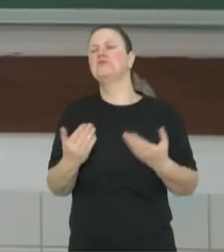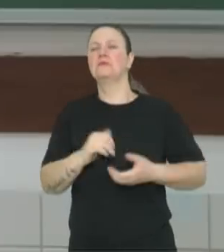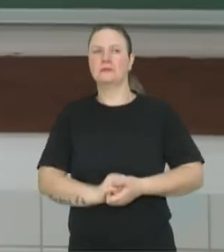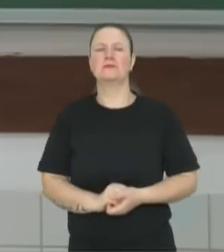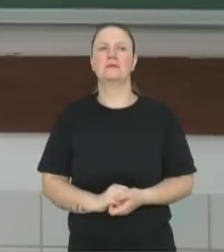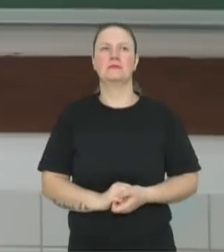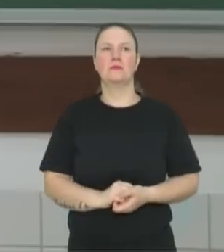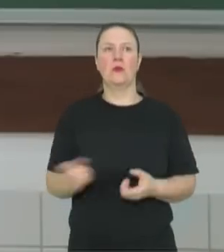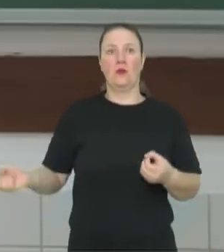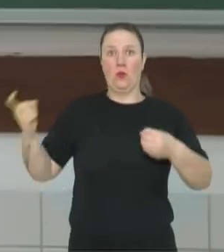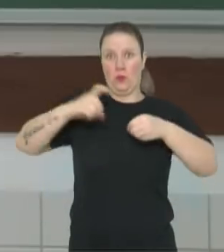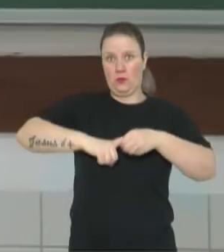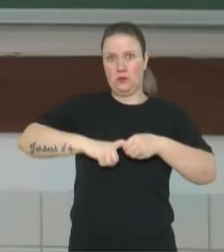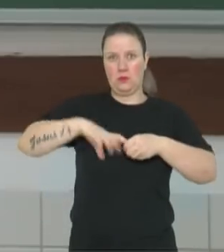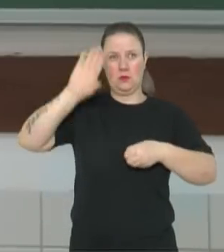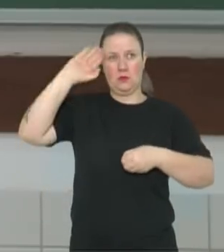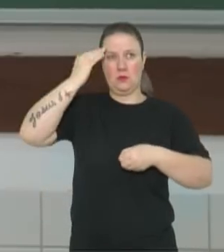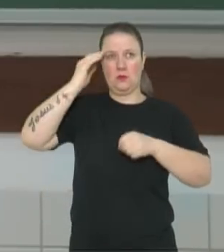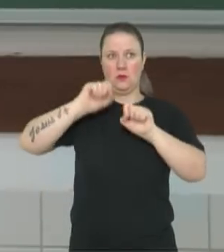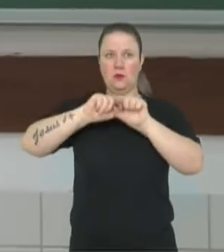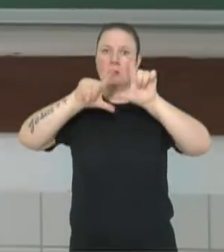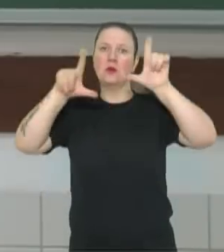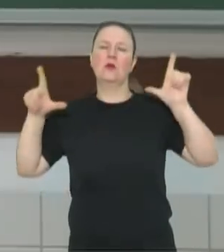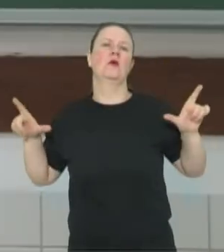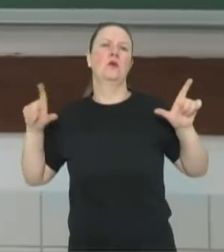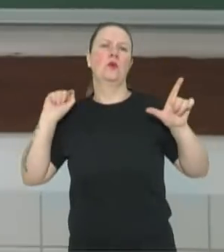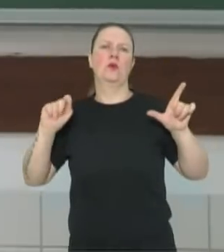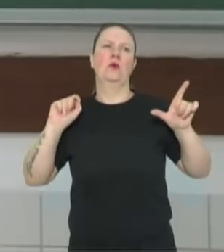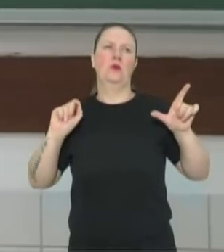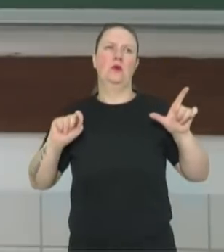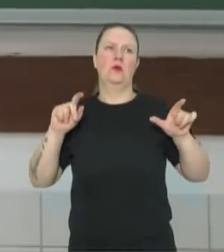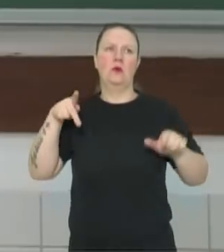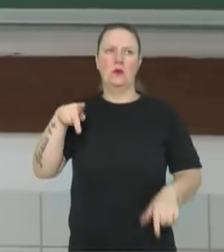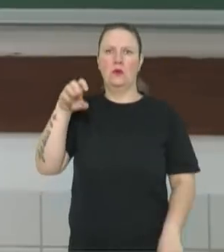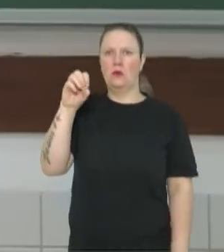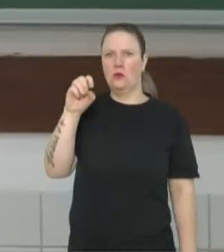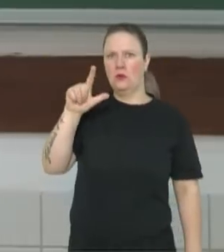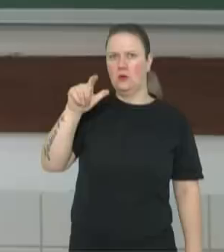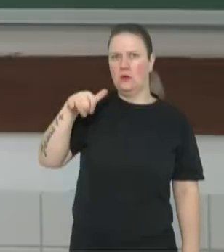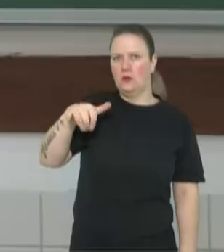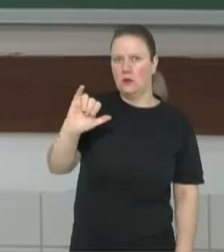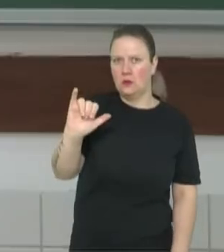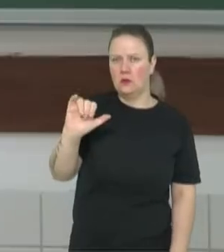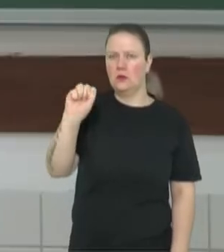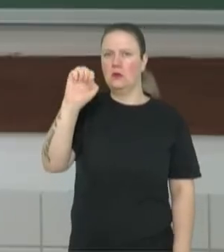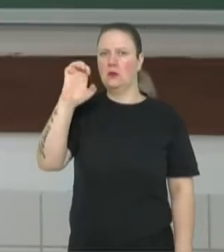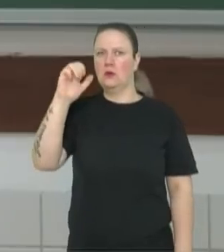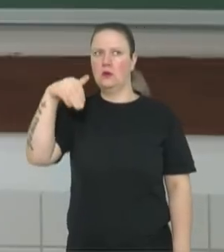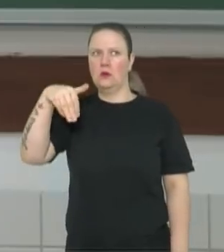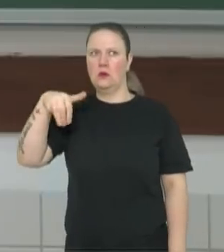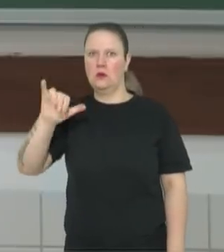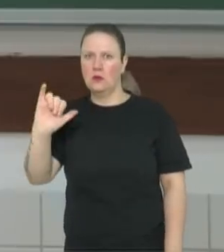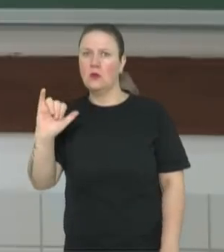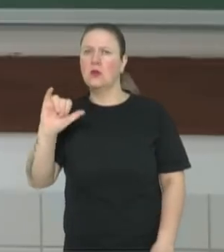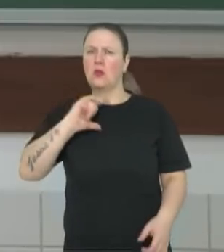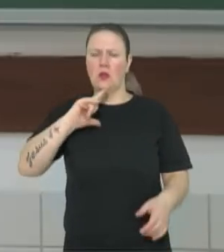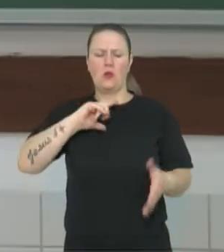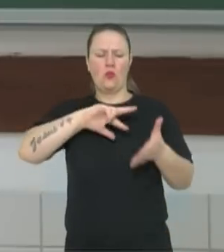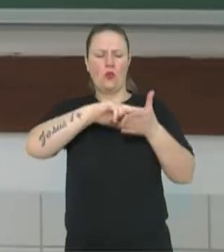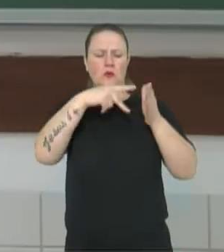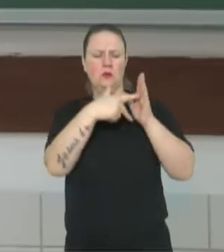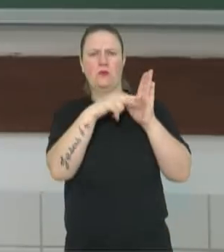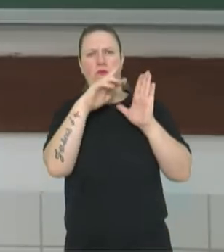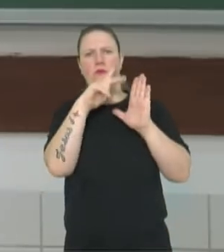para a gente entender bem certinho. Então, polissêmia. Então, é a palavra que tem muitos